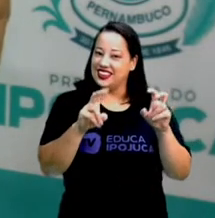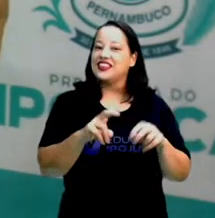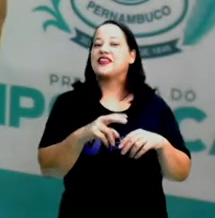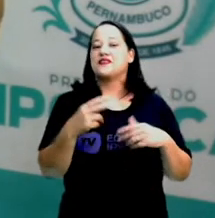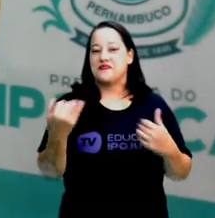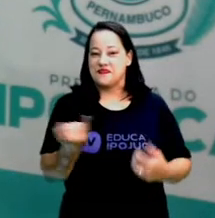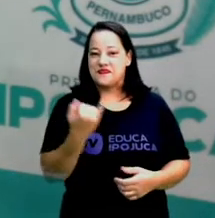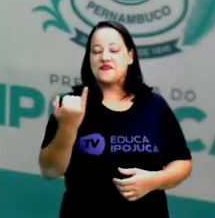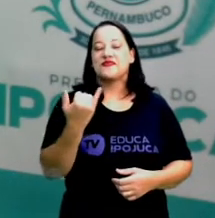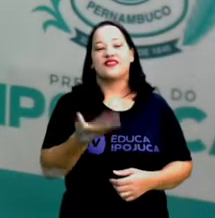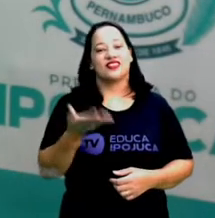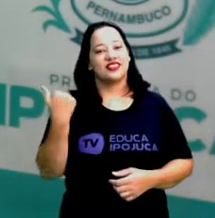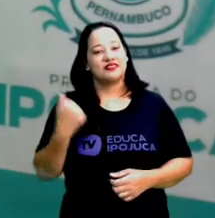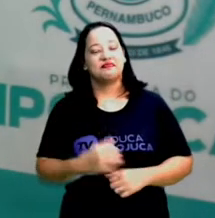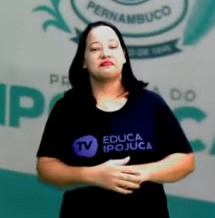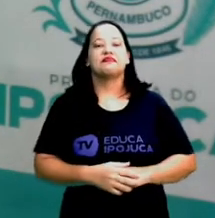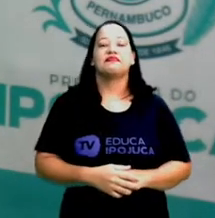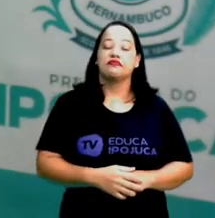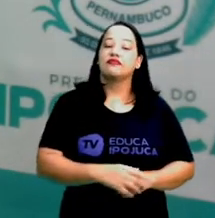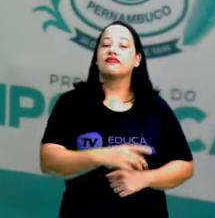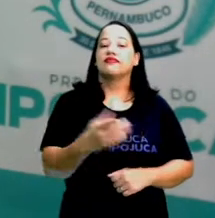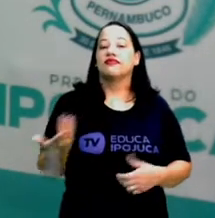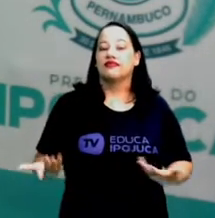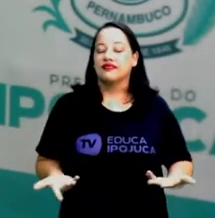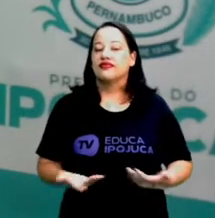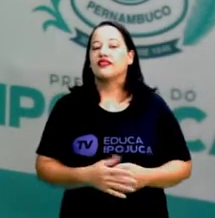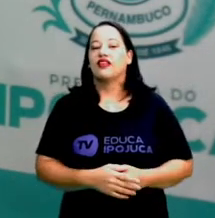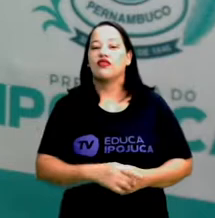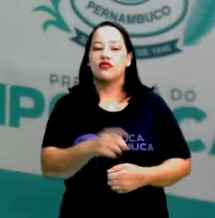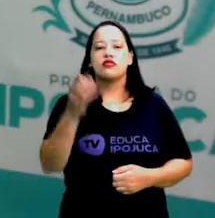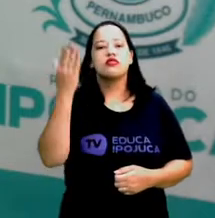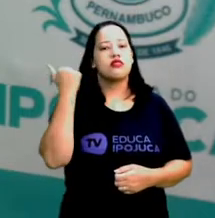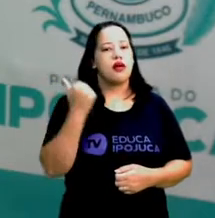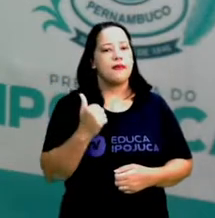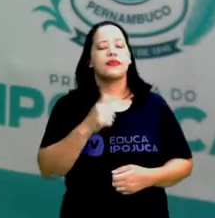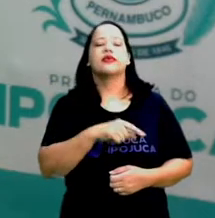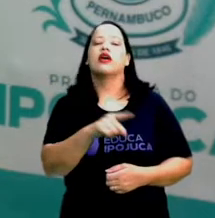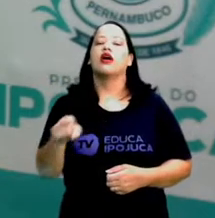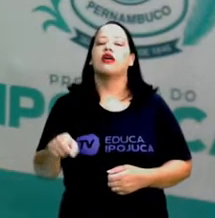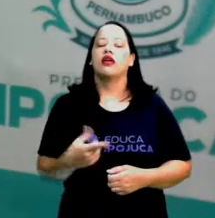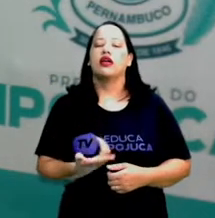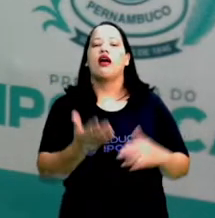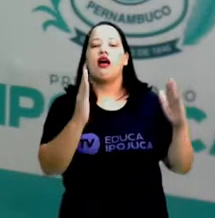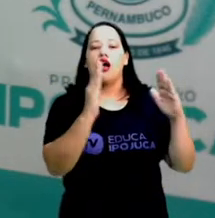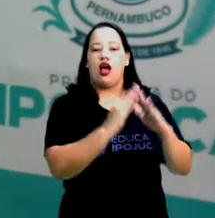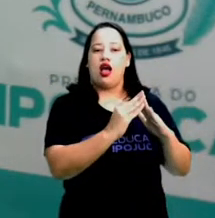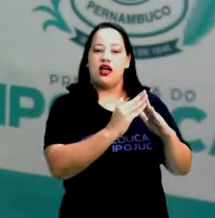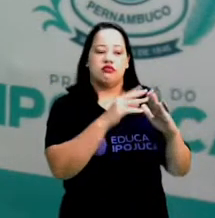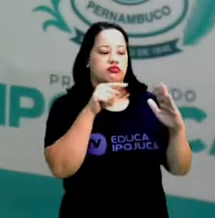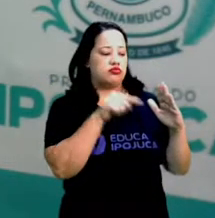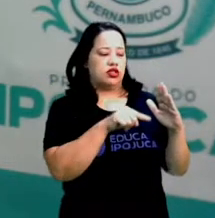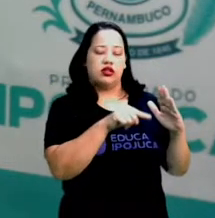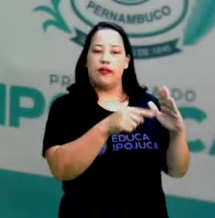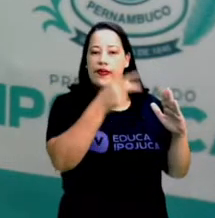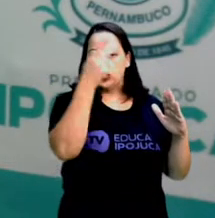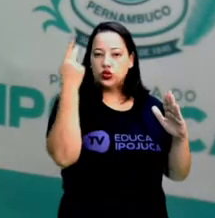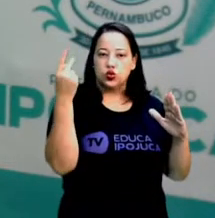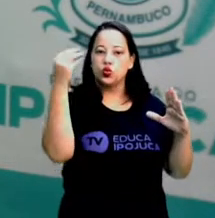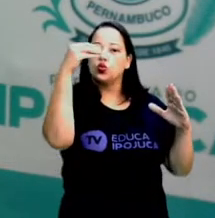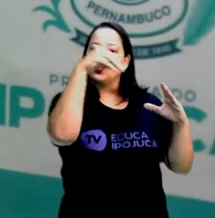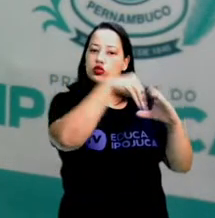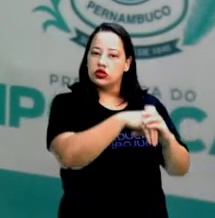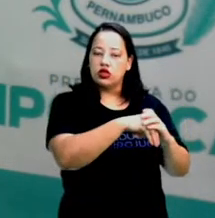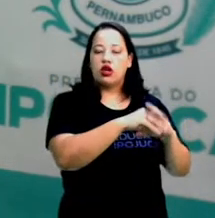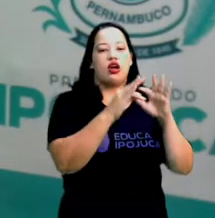lá! Vocês sabiam, criançadas, que moradia é o lugar que as pessoas habitam com os